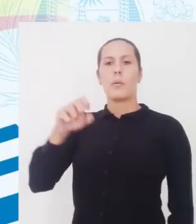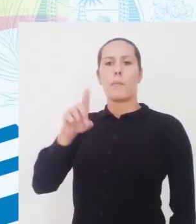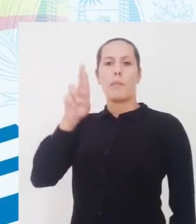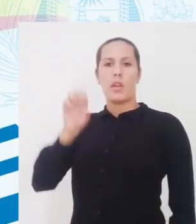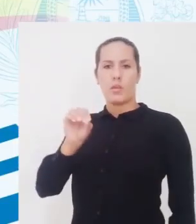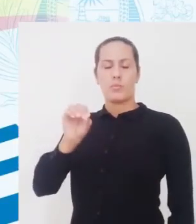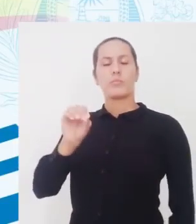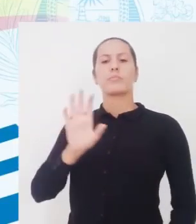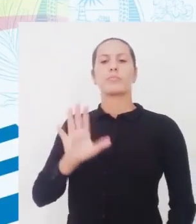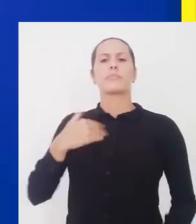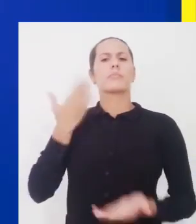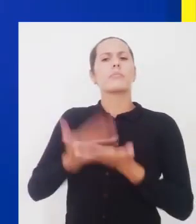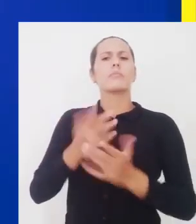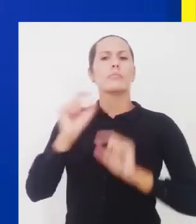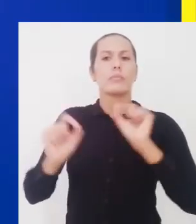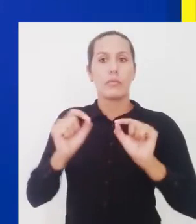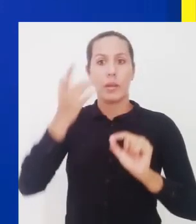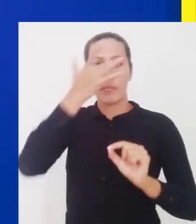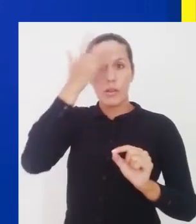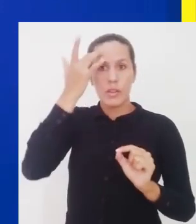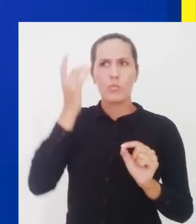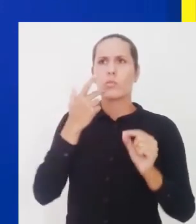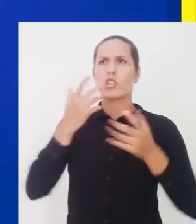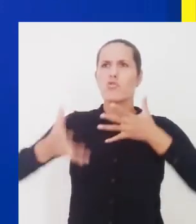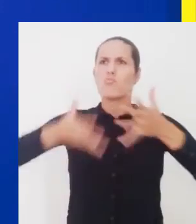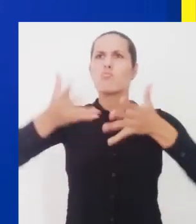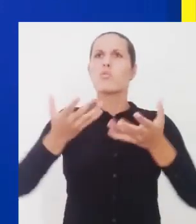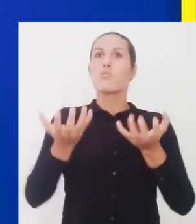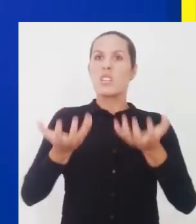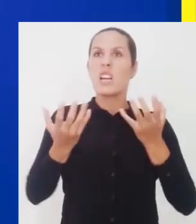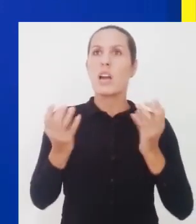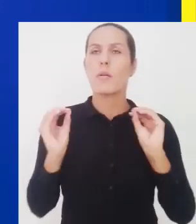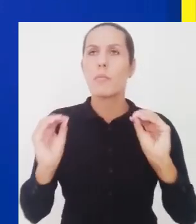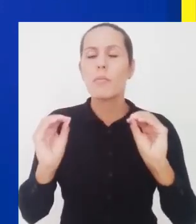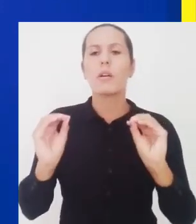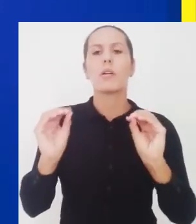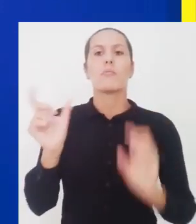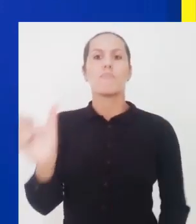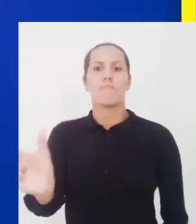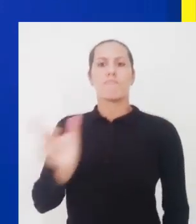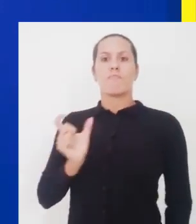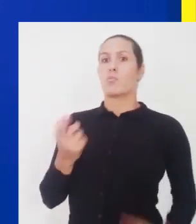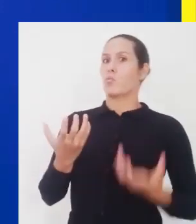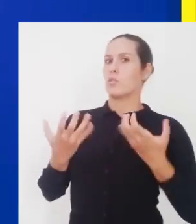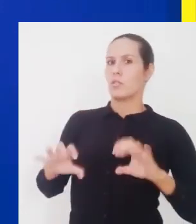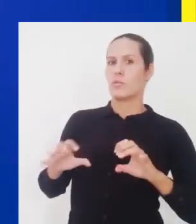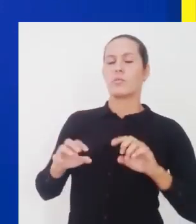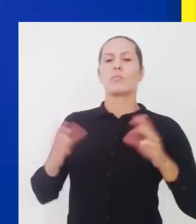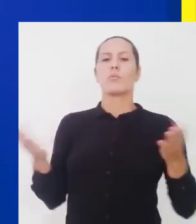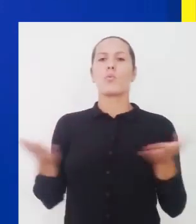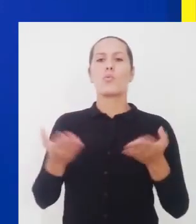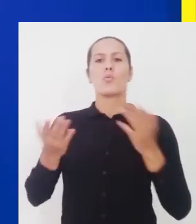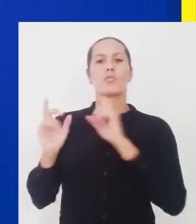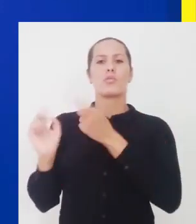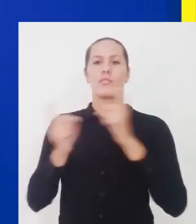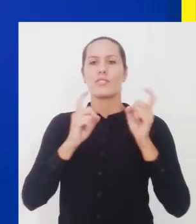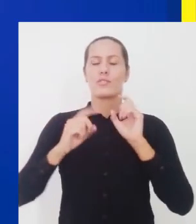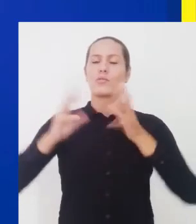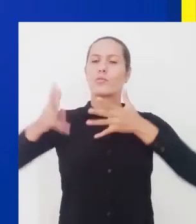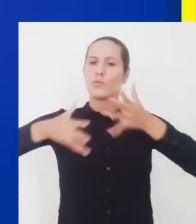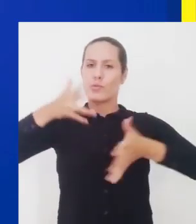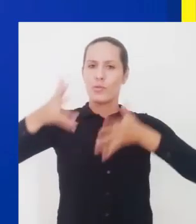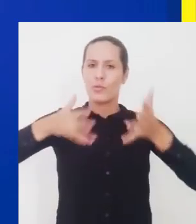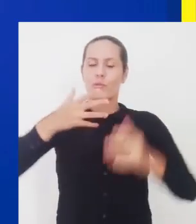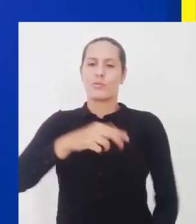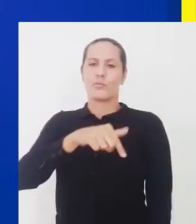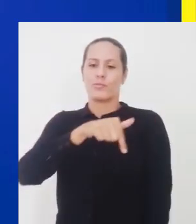grandão! Pedro Bandeira. A nossa aula de hoje é quem fala o que quer, escuta o que não quer. Discussão oral